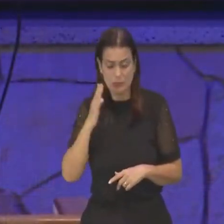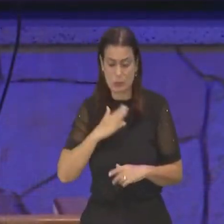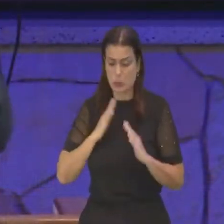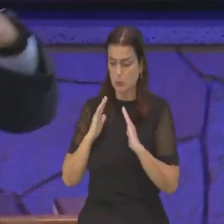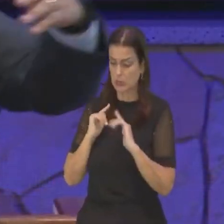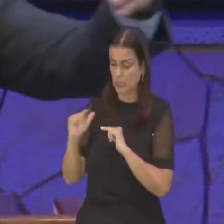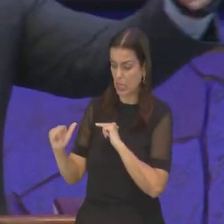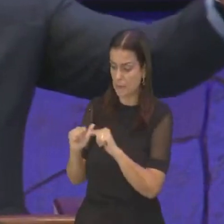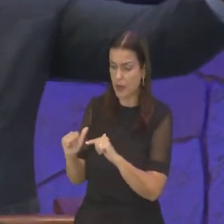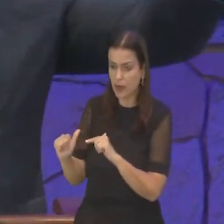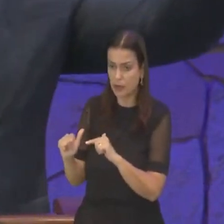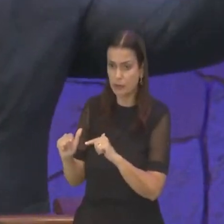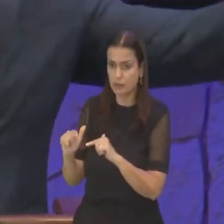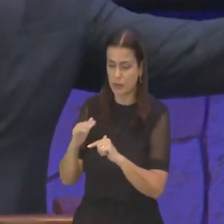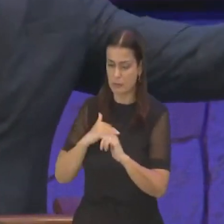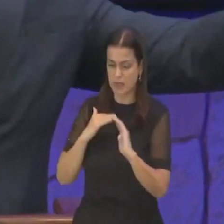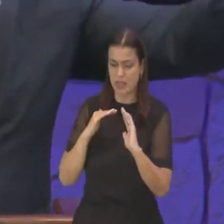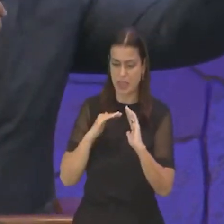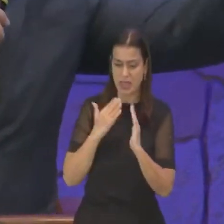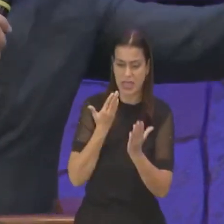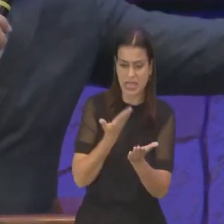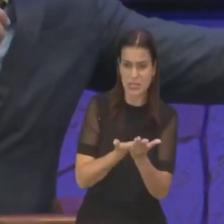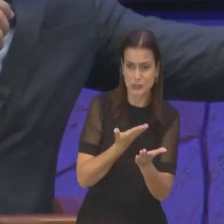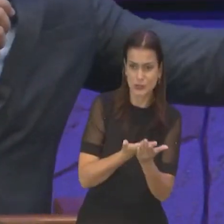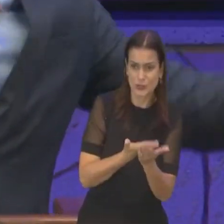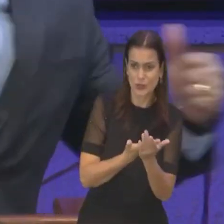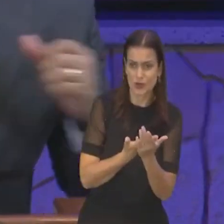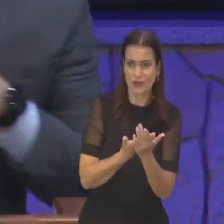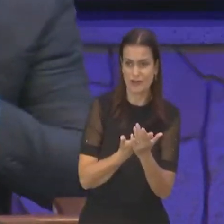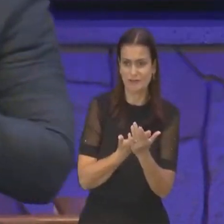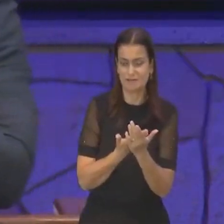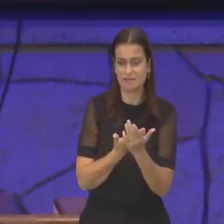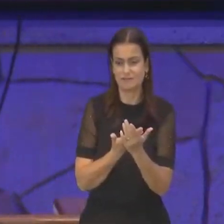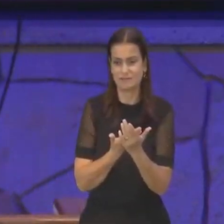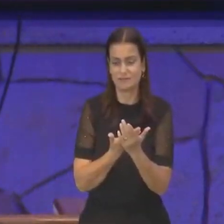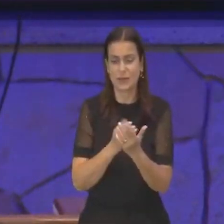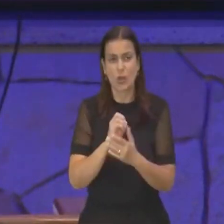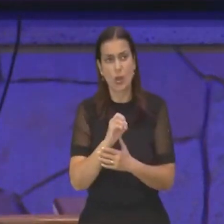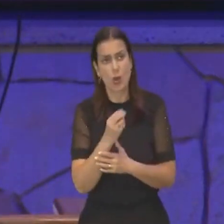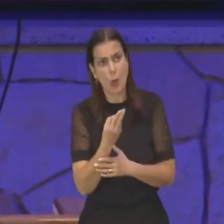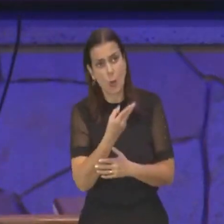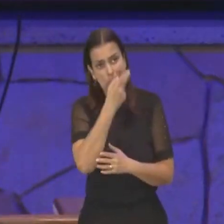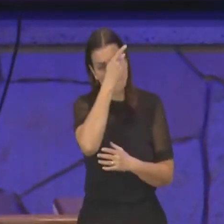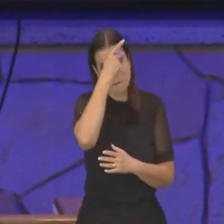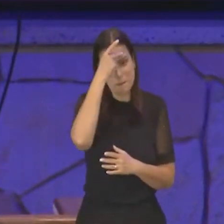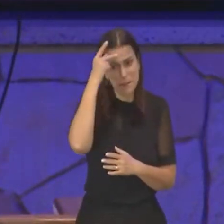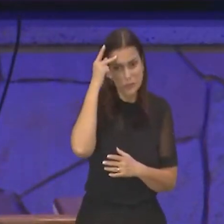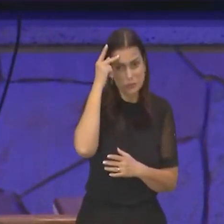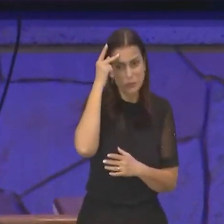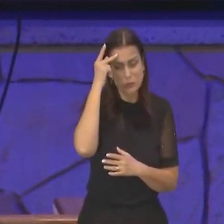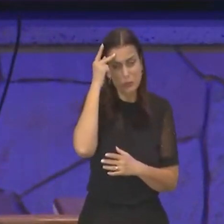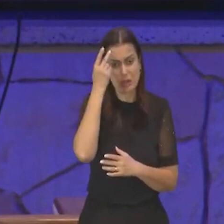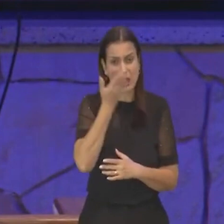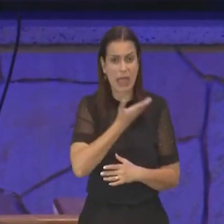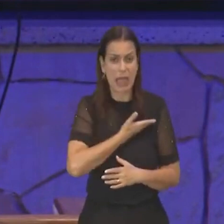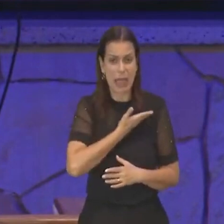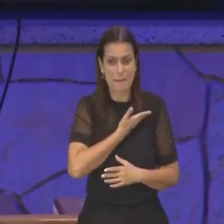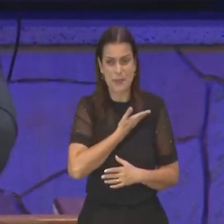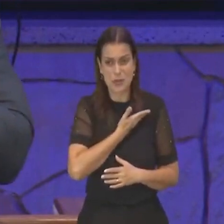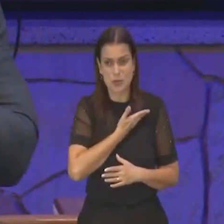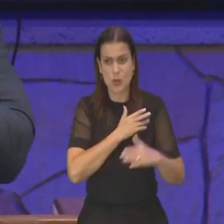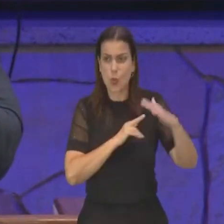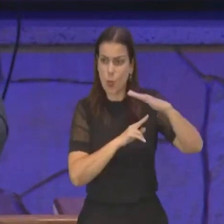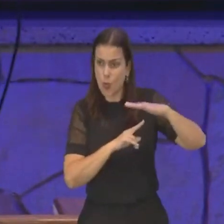trabalho, as pessoas, para os adolescentes e jovens que estão na minha escola, ou as pessoas, os colegas da